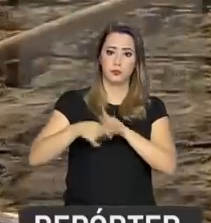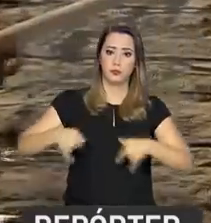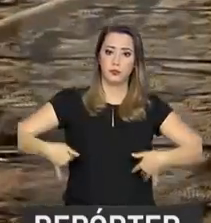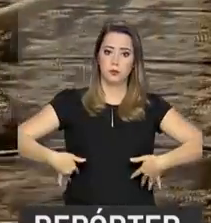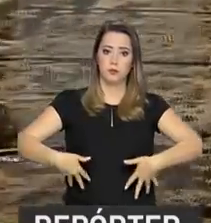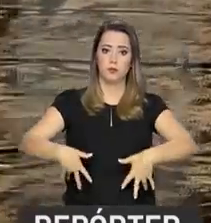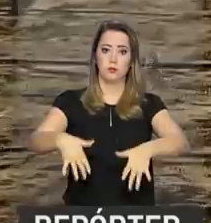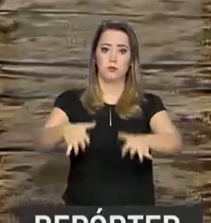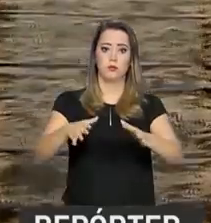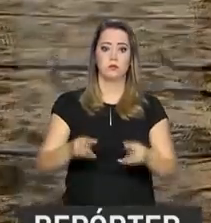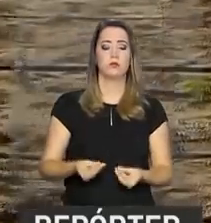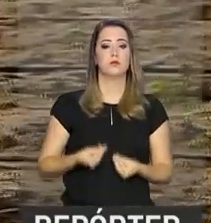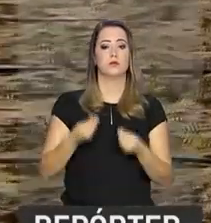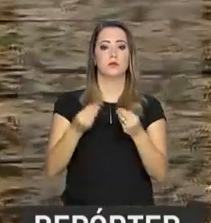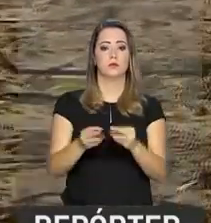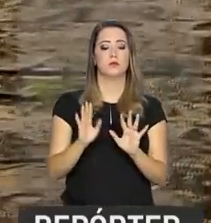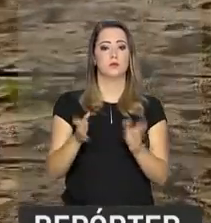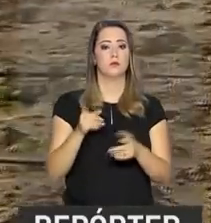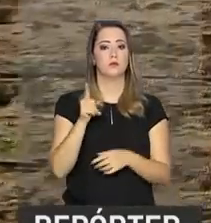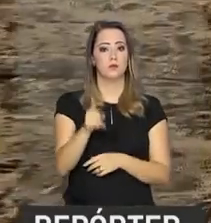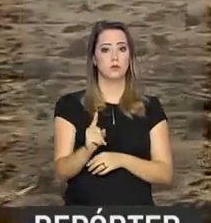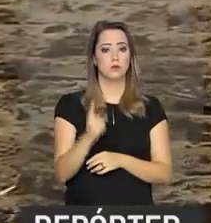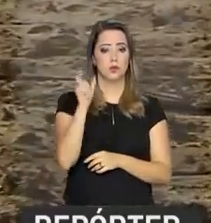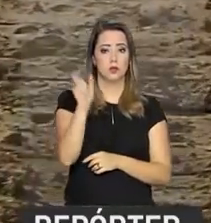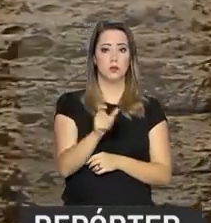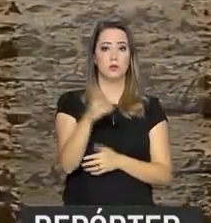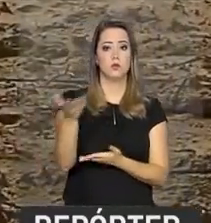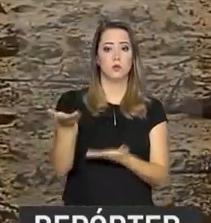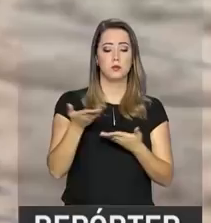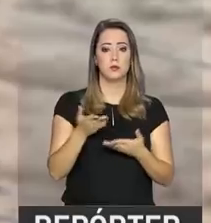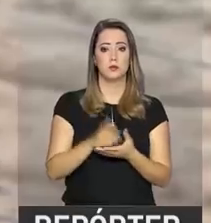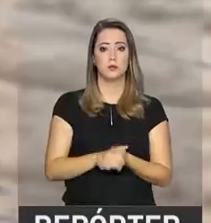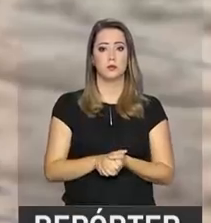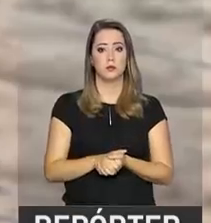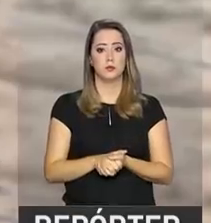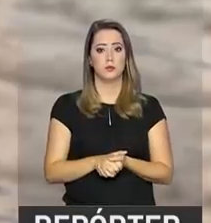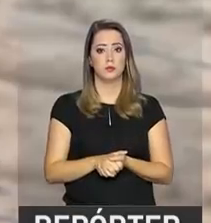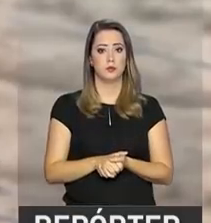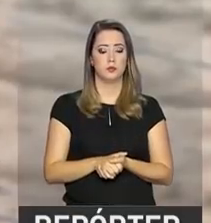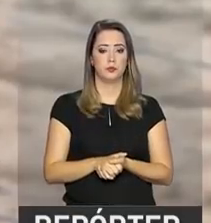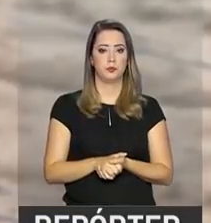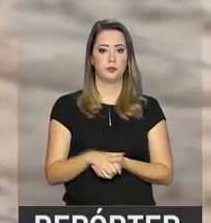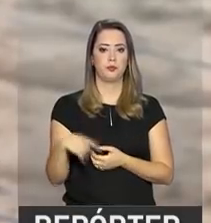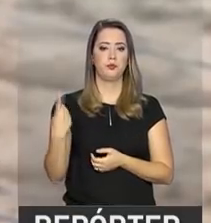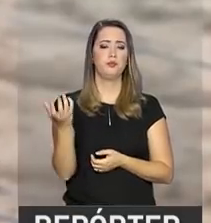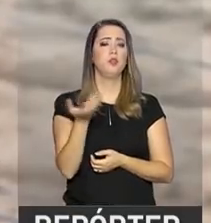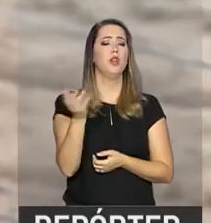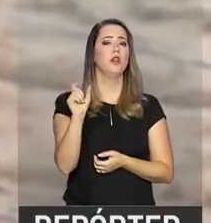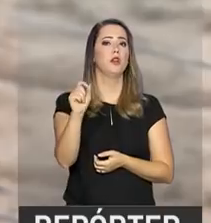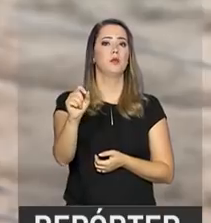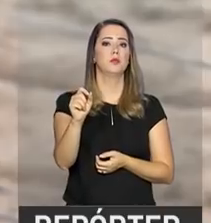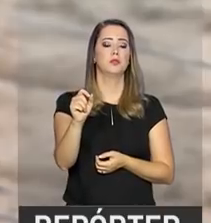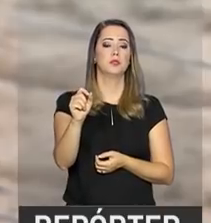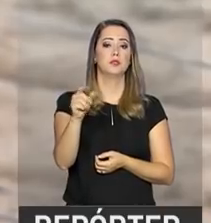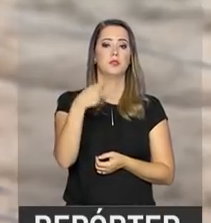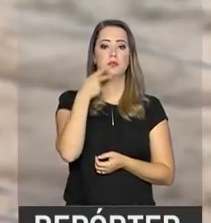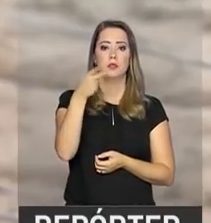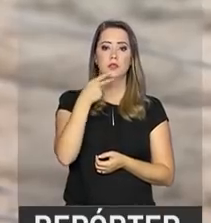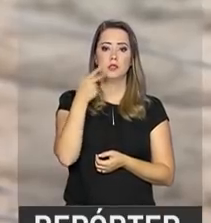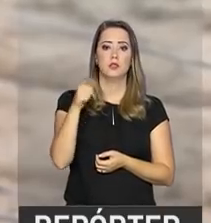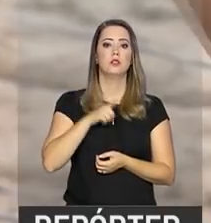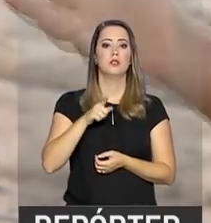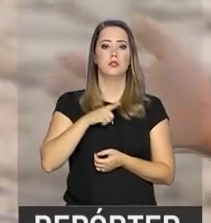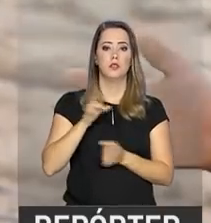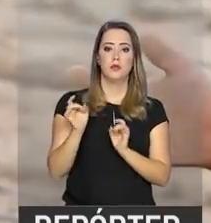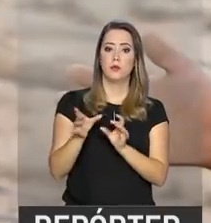irecê foram entregues e ele é um dos beneficiados é tudo o que a gente quer o sertanejo nordestino dizer não tomamos um